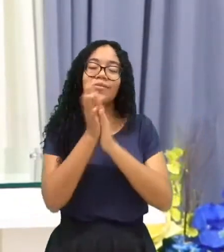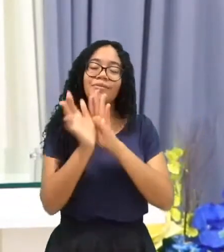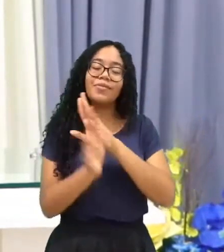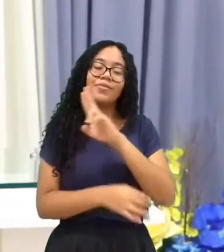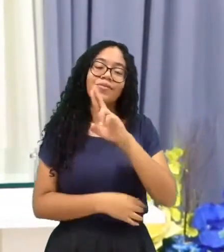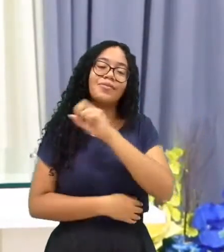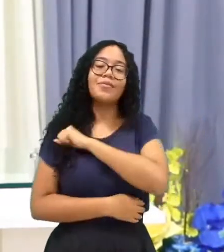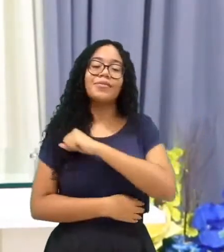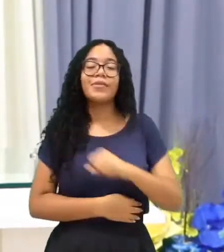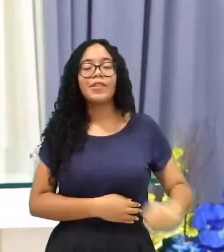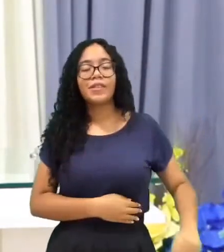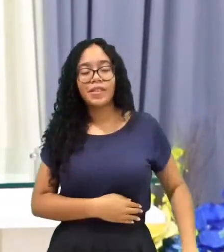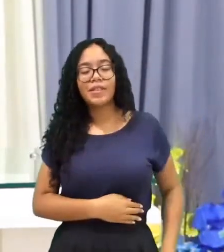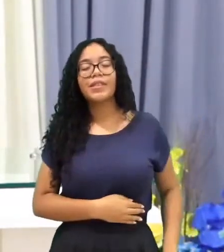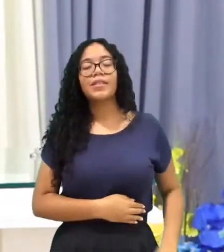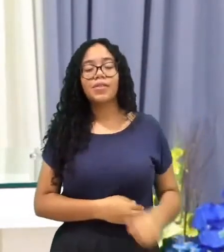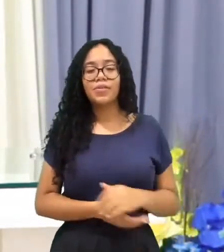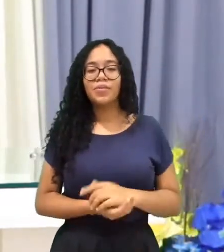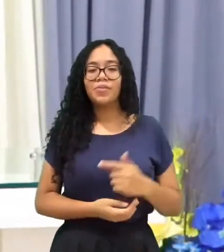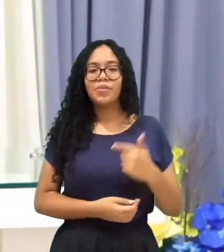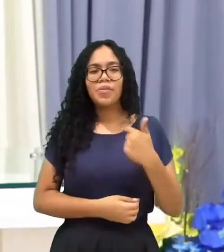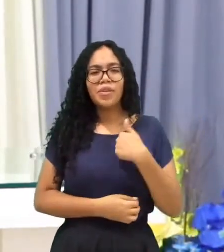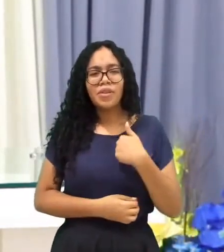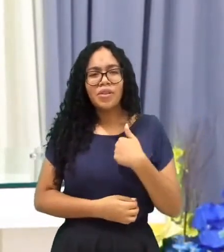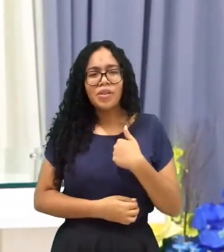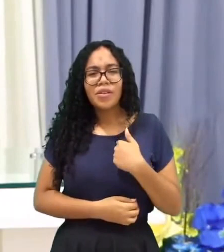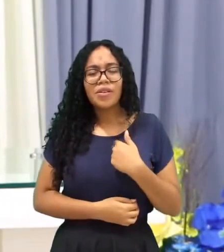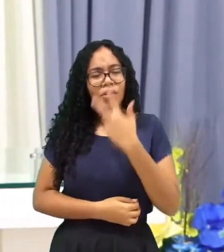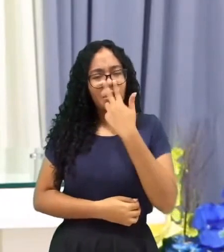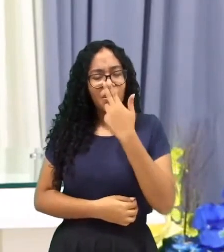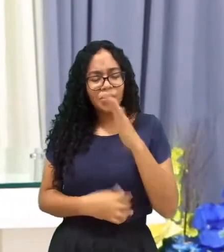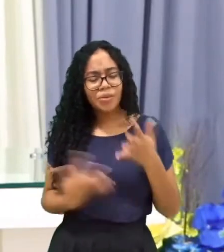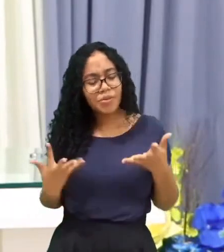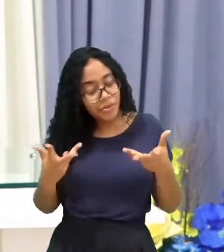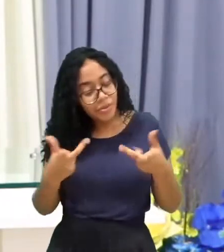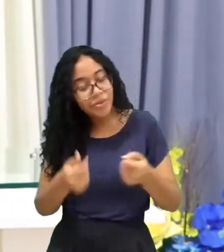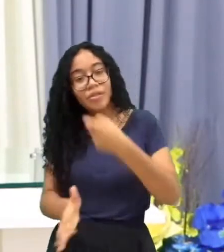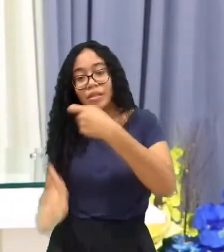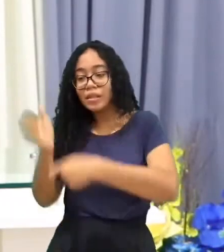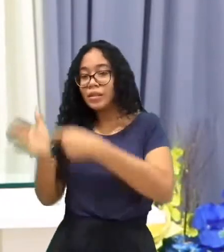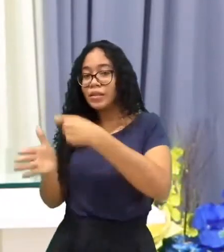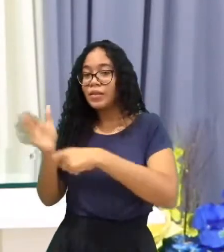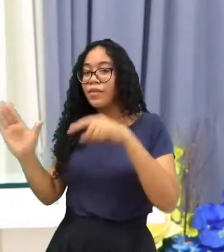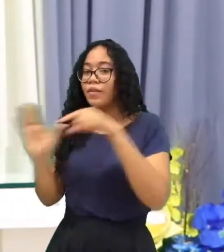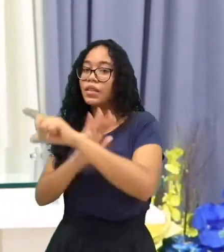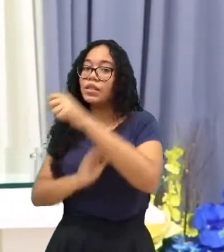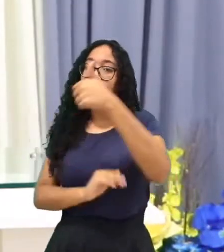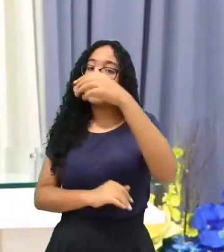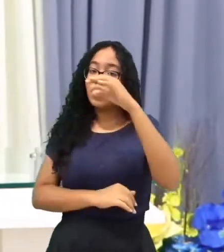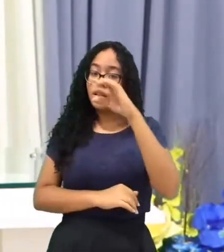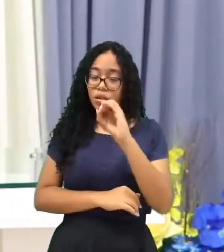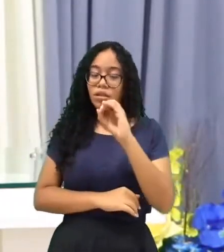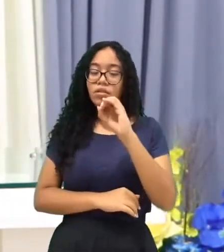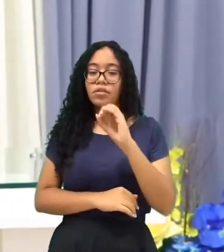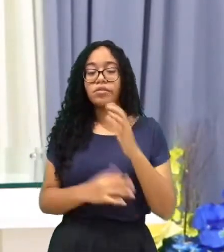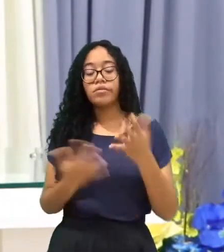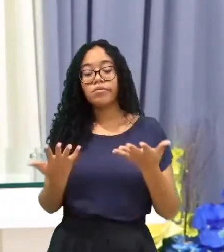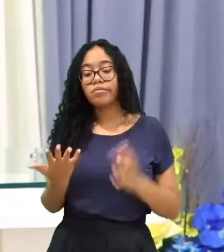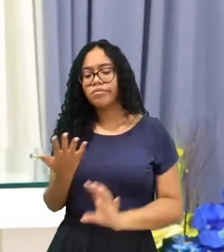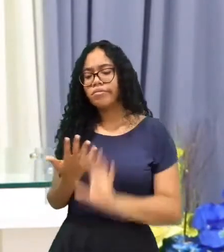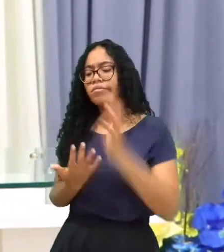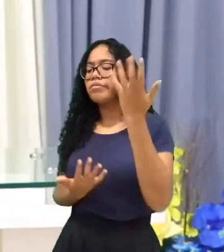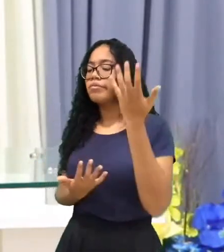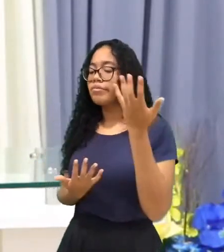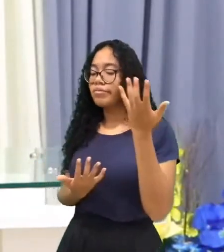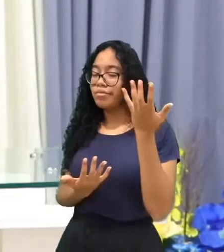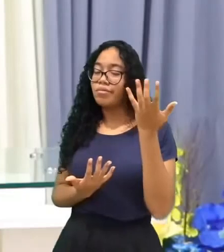Senhor. E eu acho maravilhoso este texto aqui, versículo de número 10. E sucedeu que ao tempo